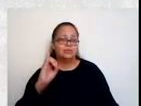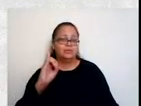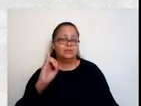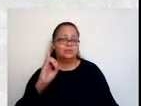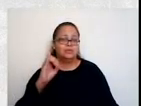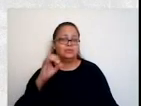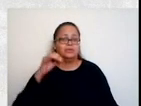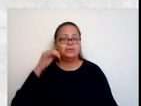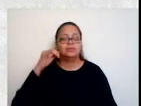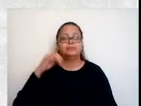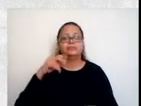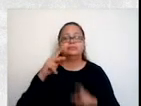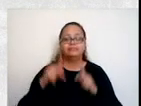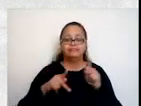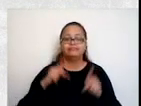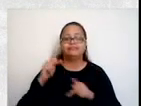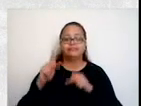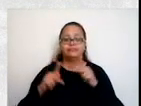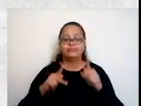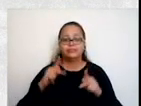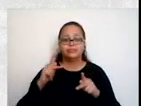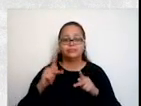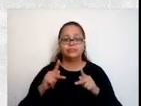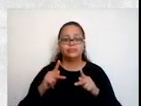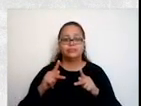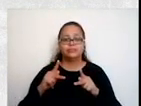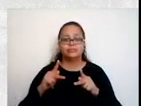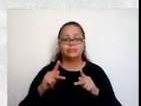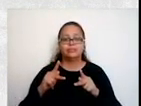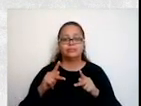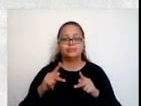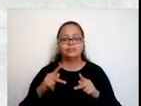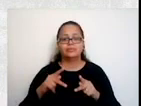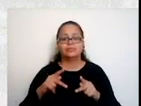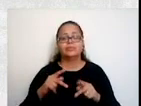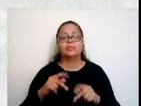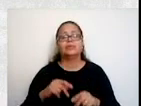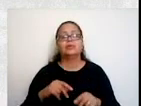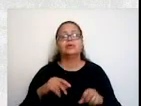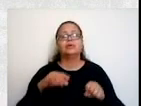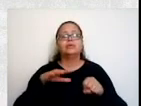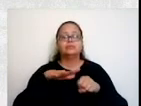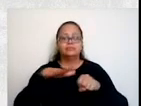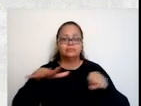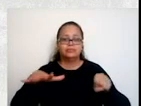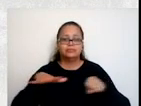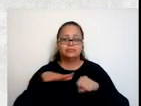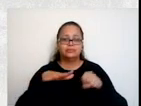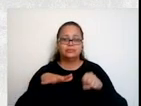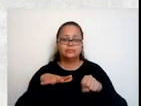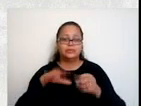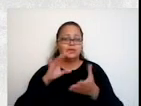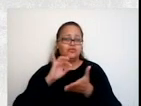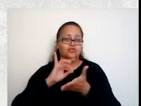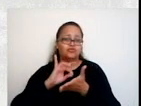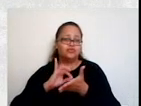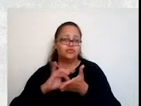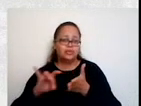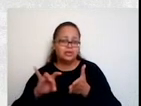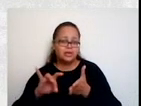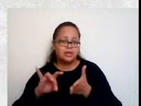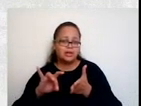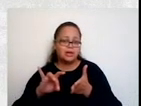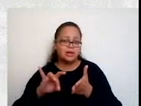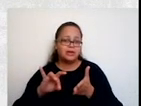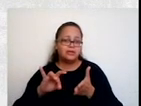dos sertanejos. Por muitos eles eram vistos assim, que eles tiravam às vezes dos ricos,